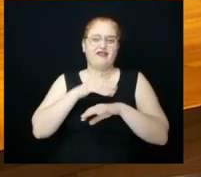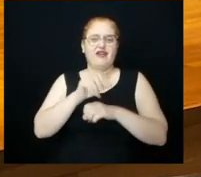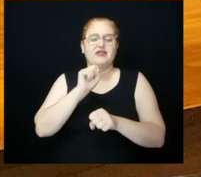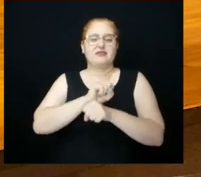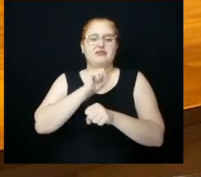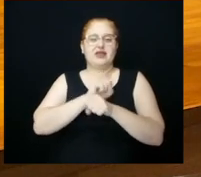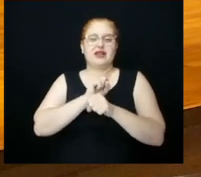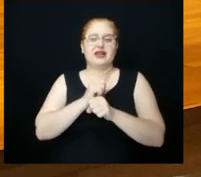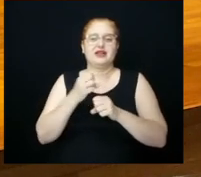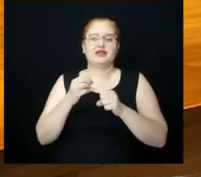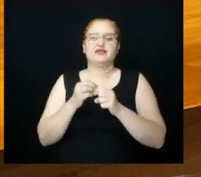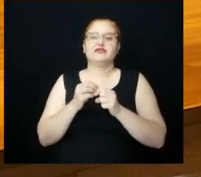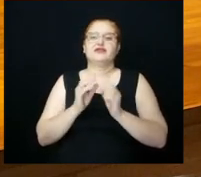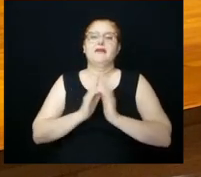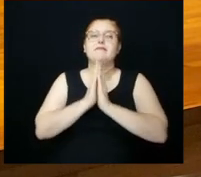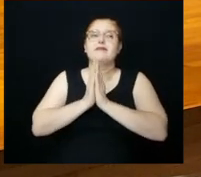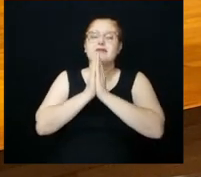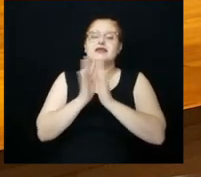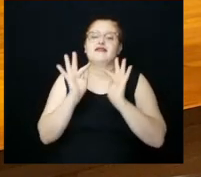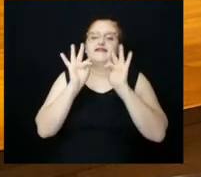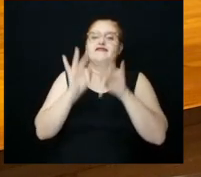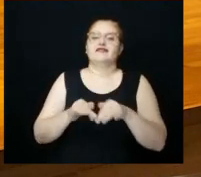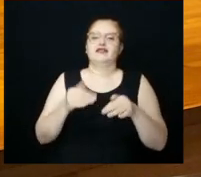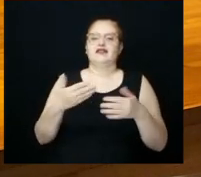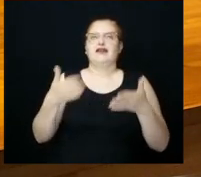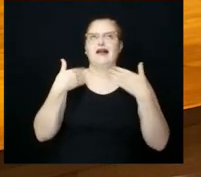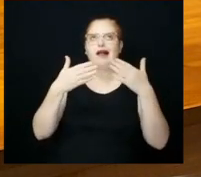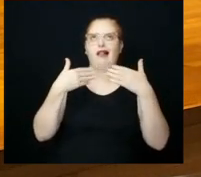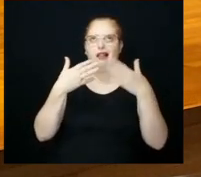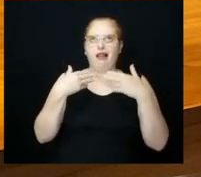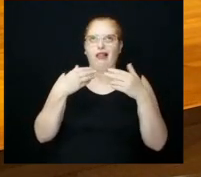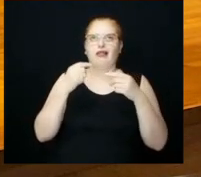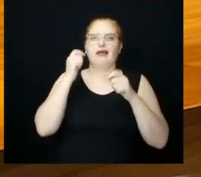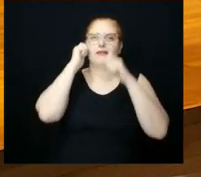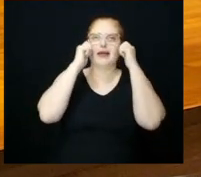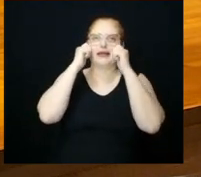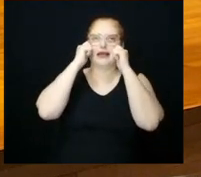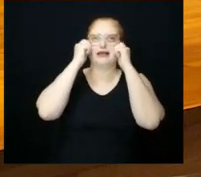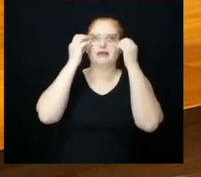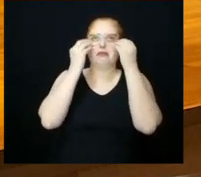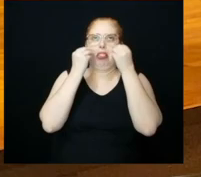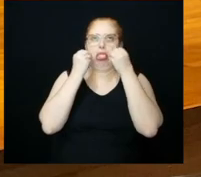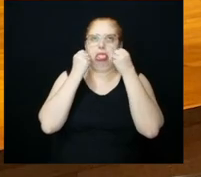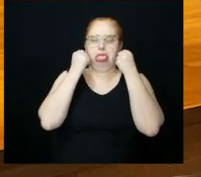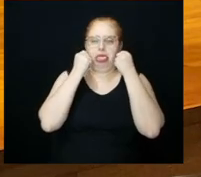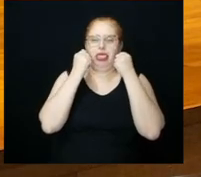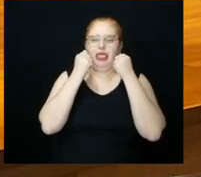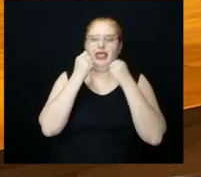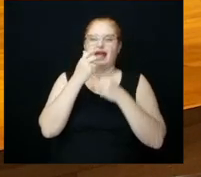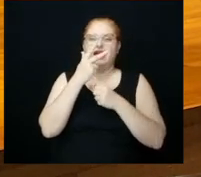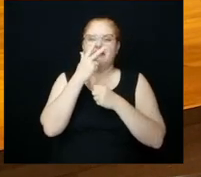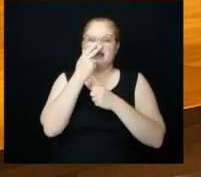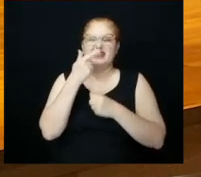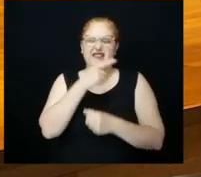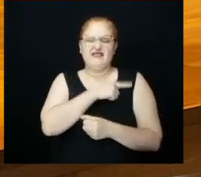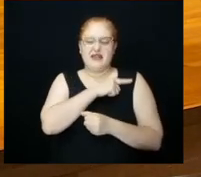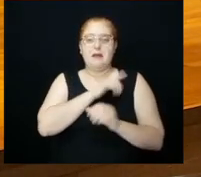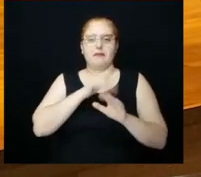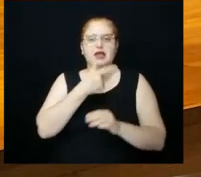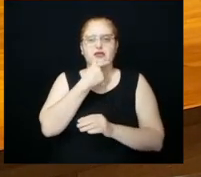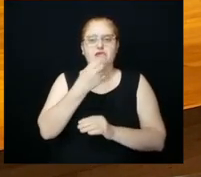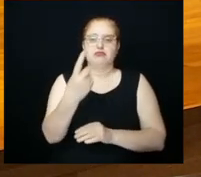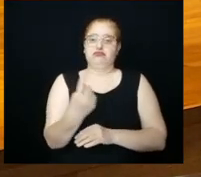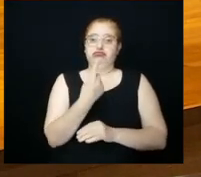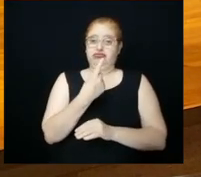esperando a missa acabar. Estava tão quente, minha base estava derretendo na minha cara e eu sei que parecia um zumbi, mas mesmo assim ele veio falar